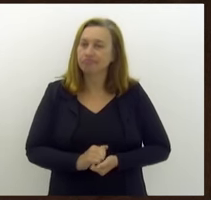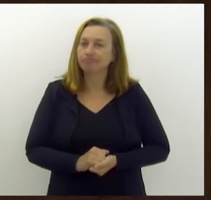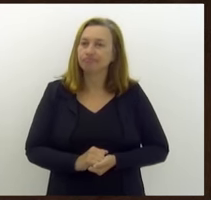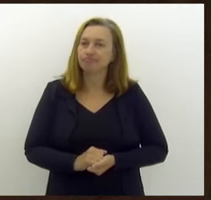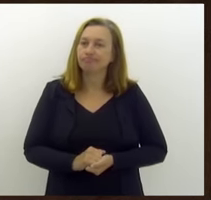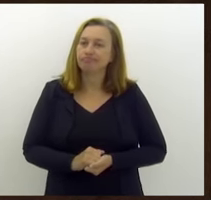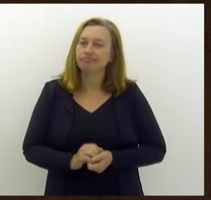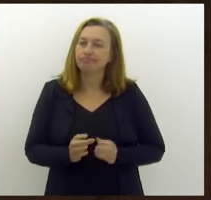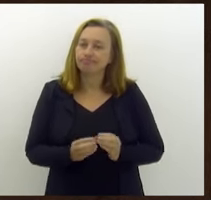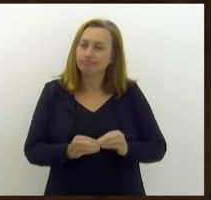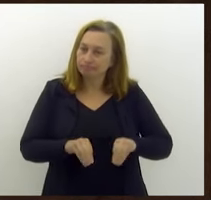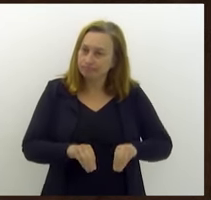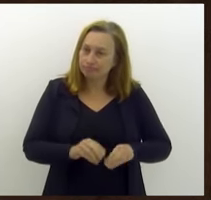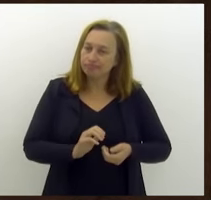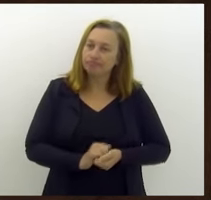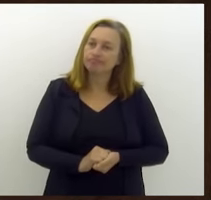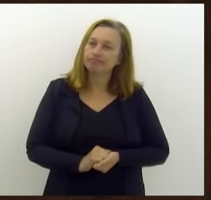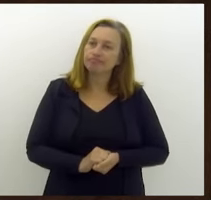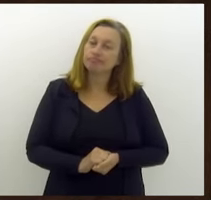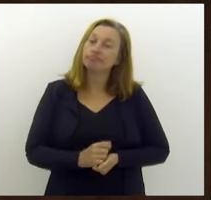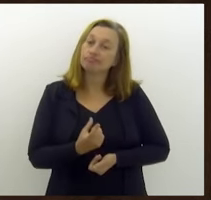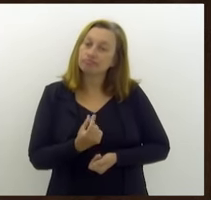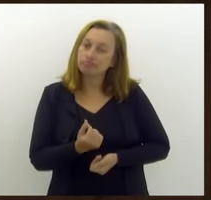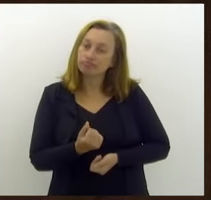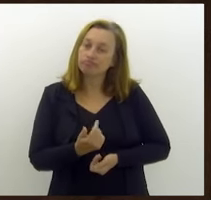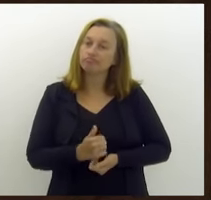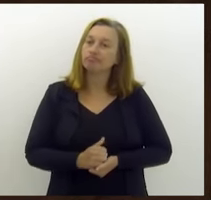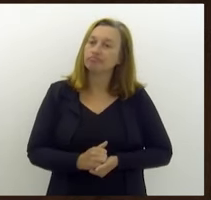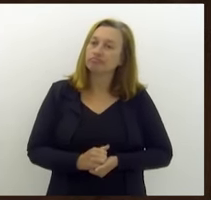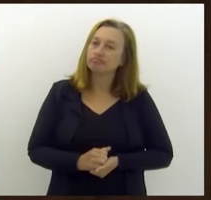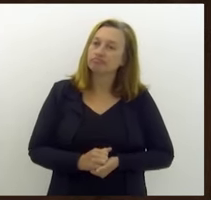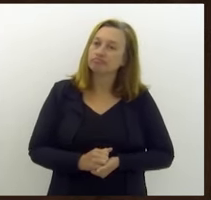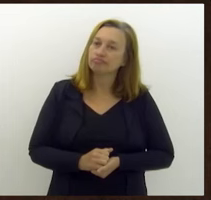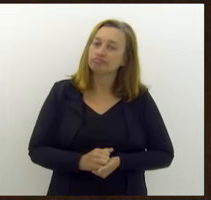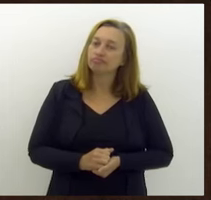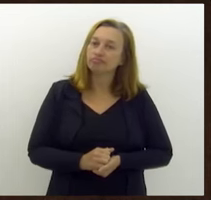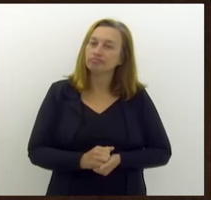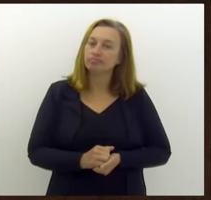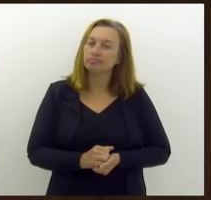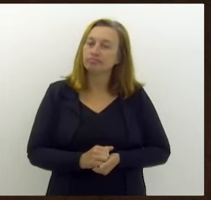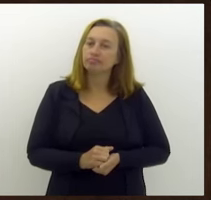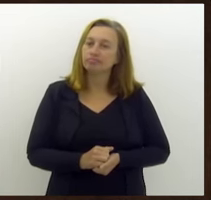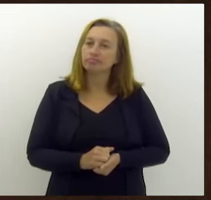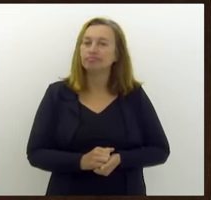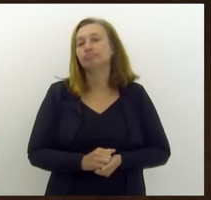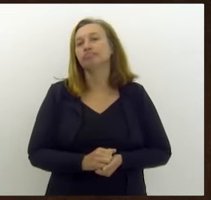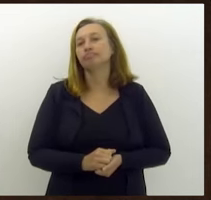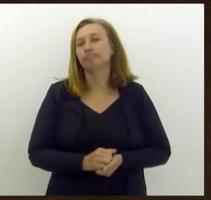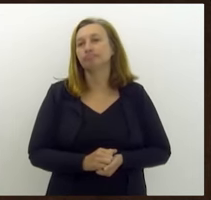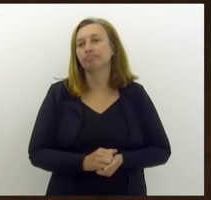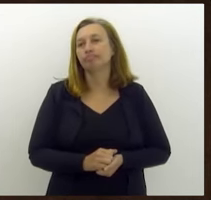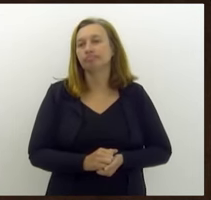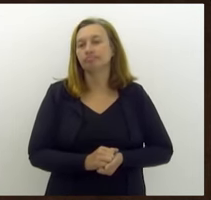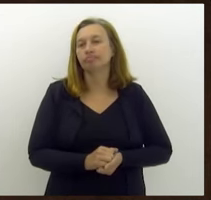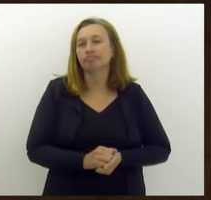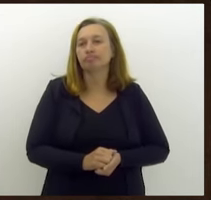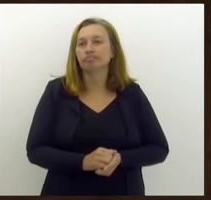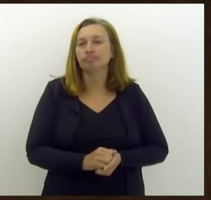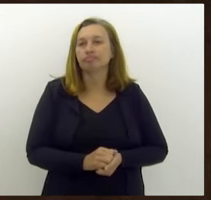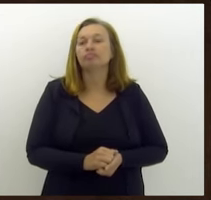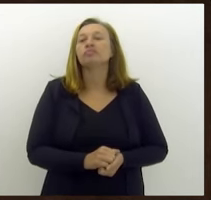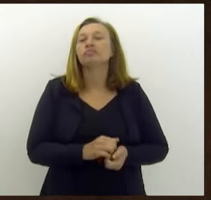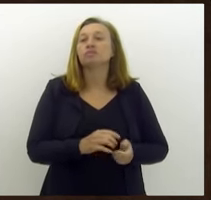desmonte do erário público justamente para tapar o rombo que causou a ingerência do Governo do Estado